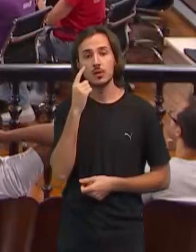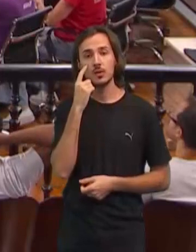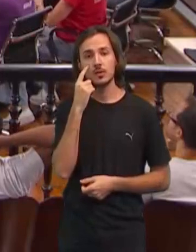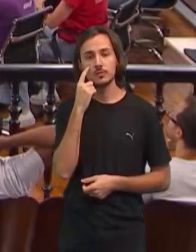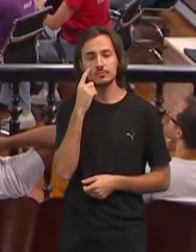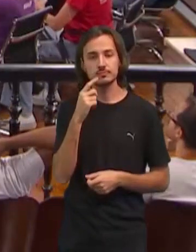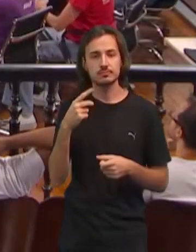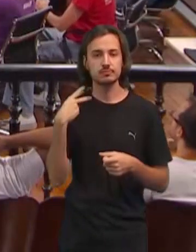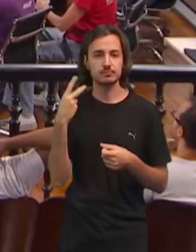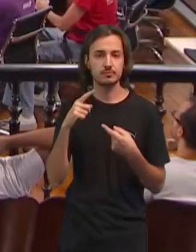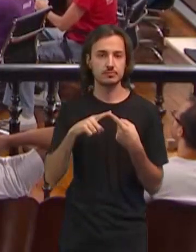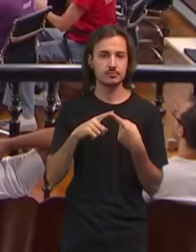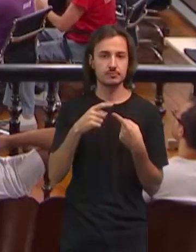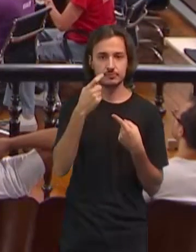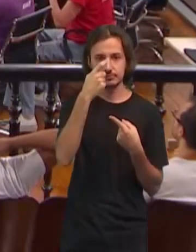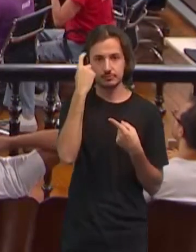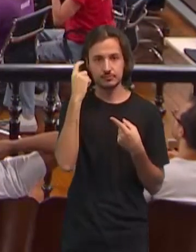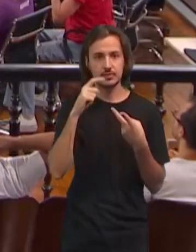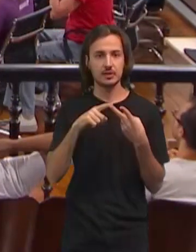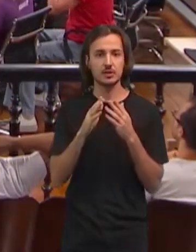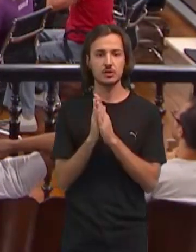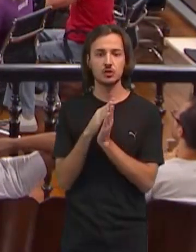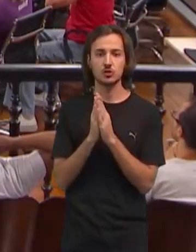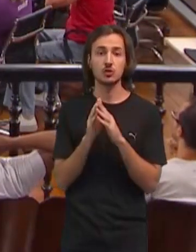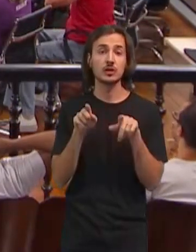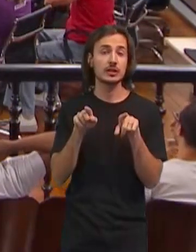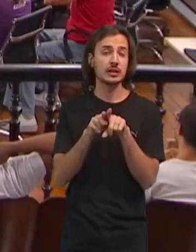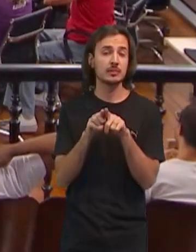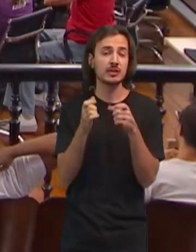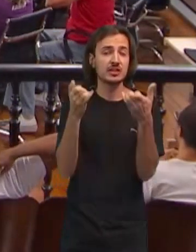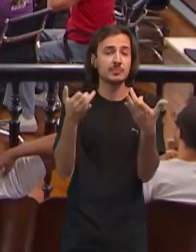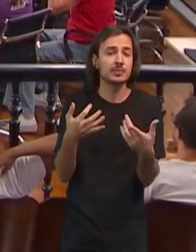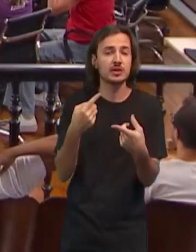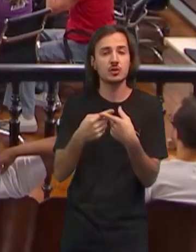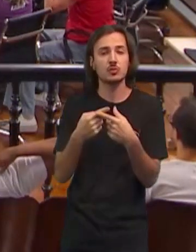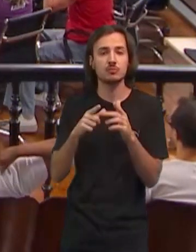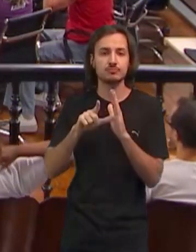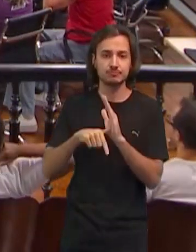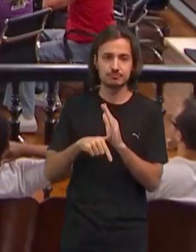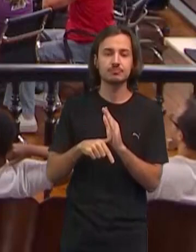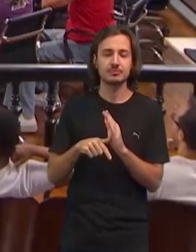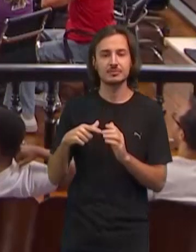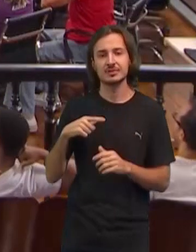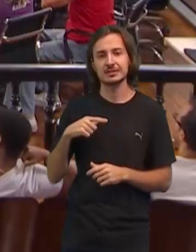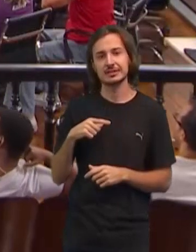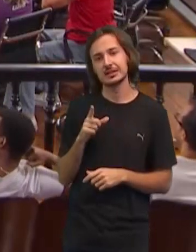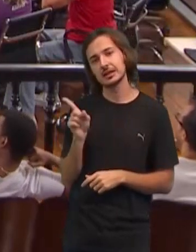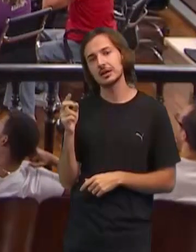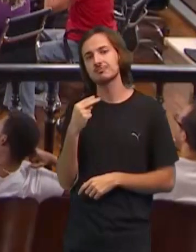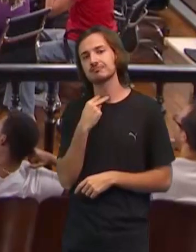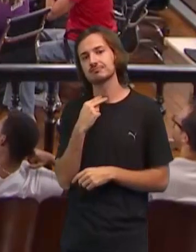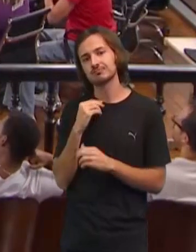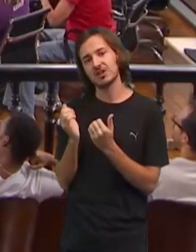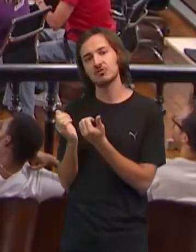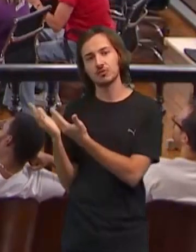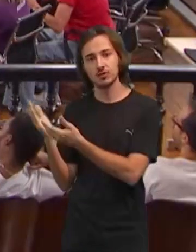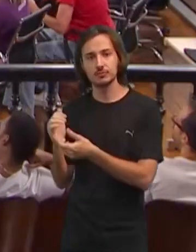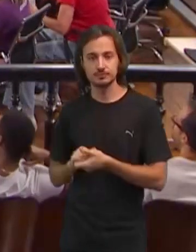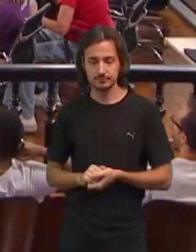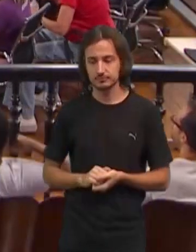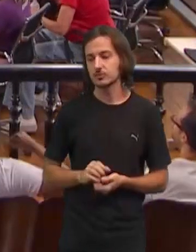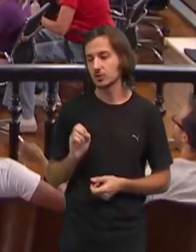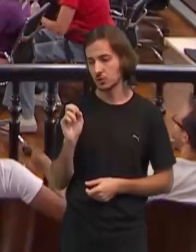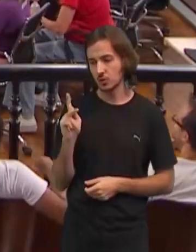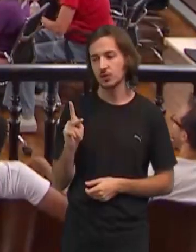Júnior e Tiago Bonecão também justificaram o atraso, eles estão em uma atividade externa. Muito bem, vereadora Thalia. Então, justificado, o vereador Tiago Bonecão já